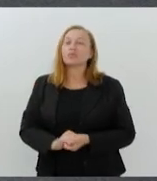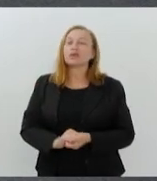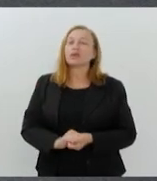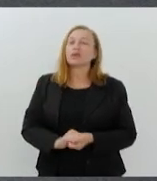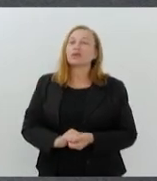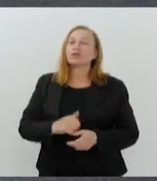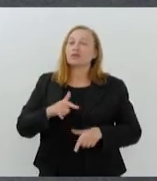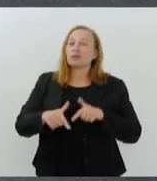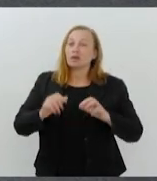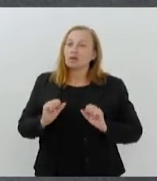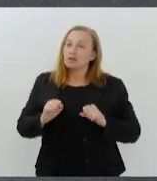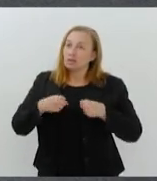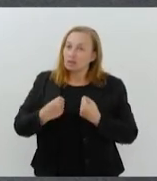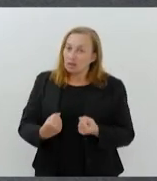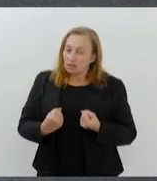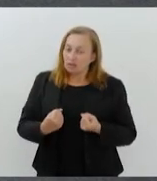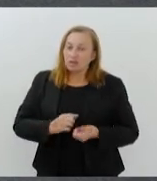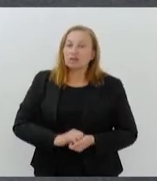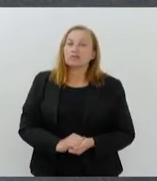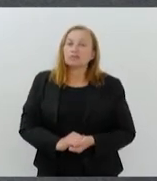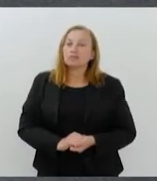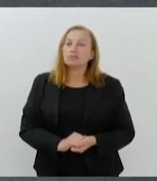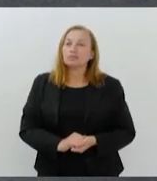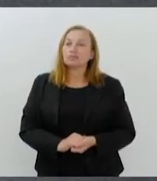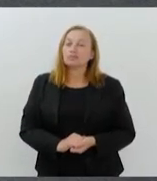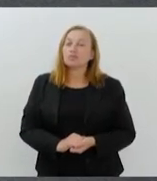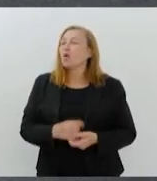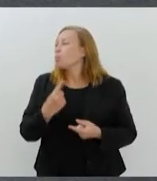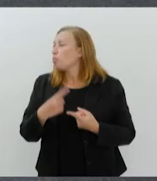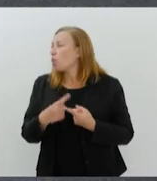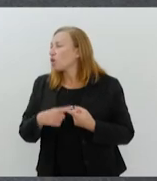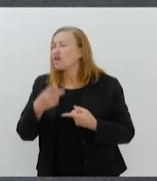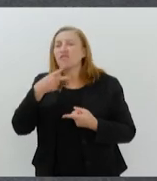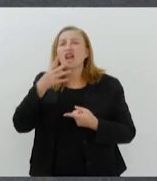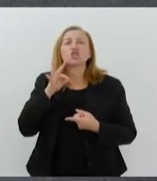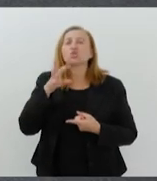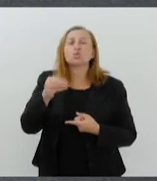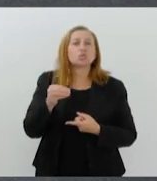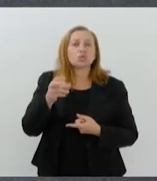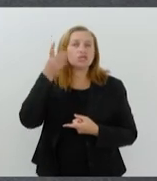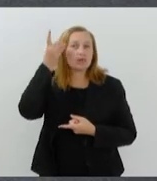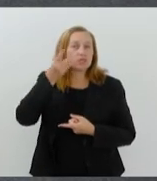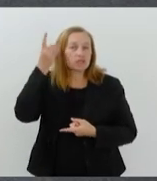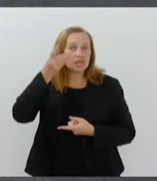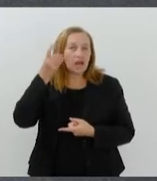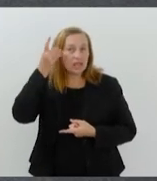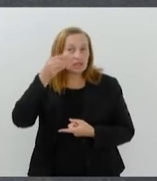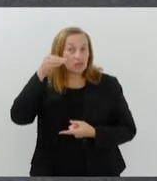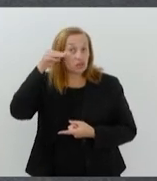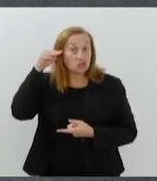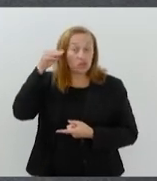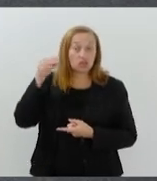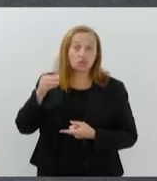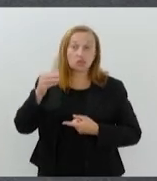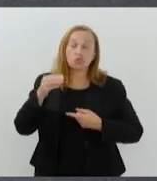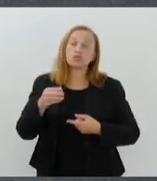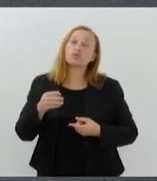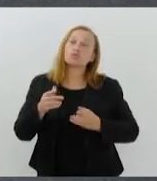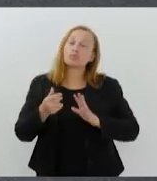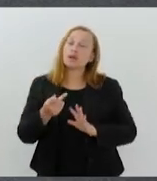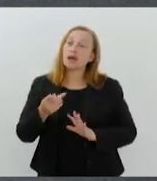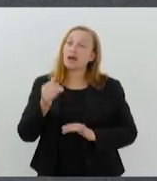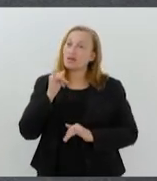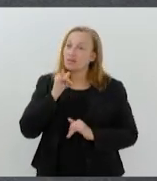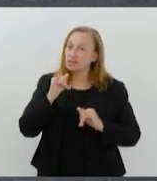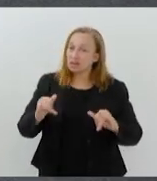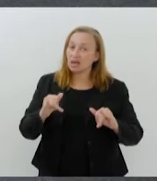de defesa junto com o Coronel Padrone. Por que dizer tudo isso, deputada Tia Ju, e para encerrar? Que a gente tem que